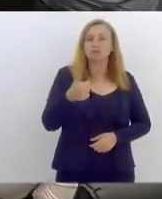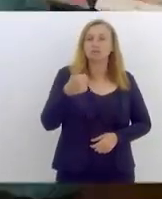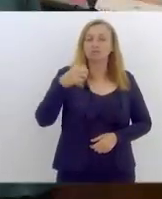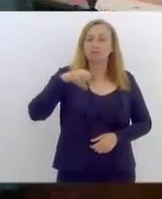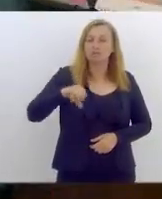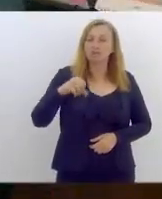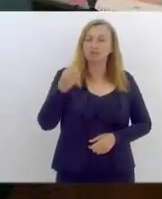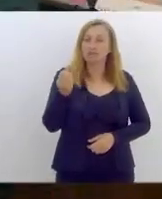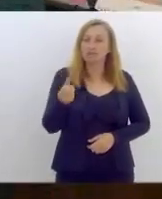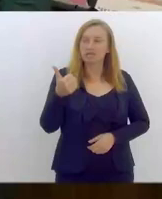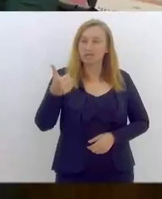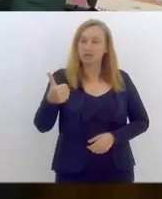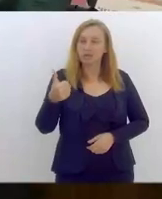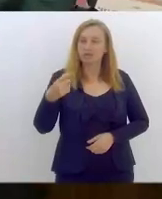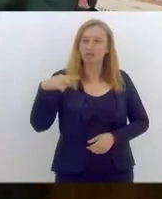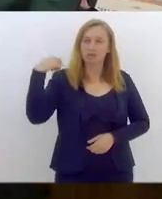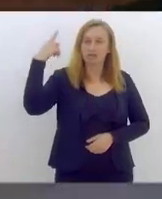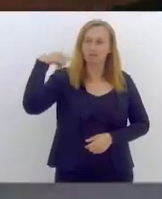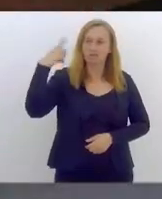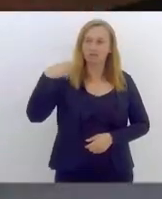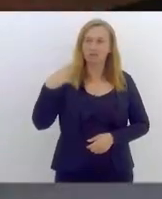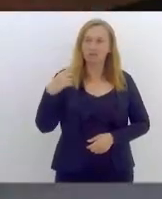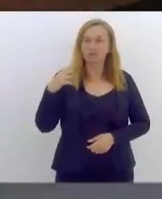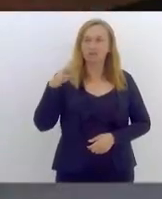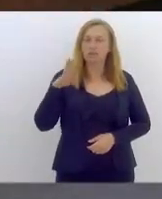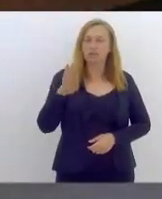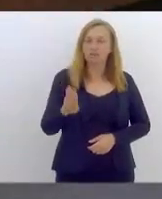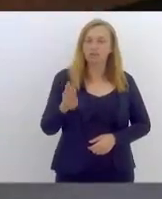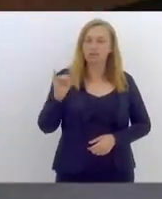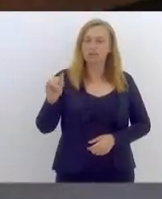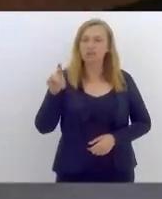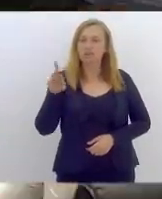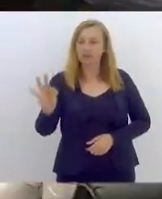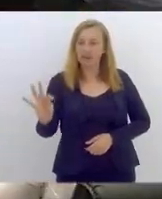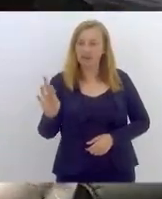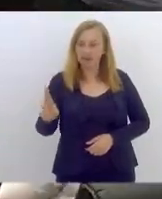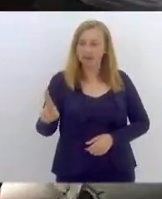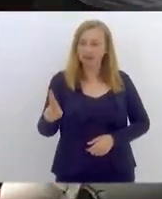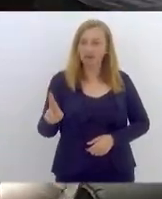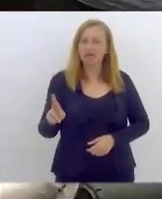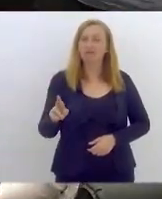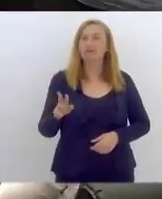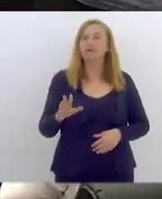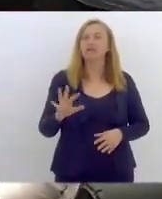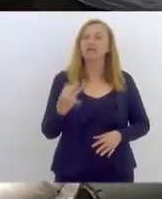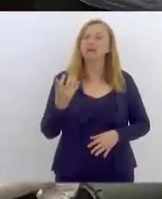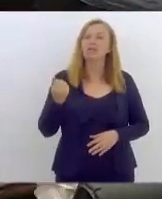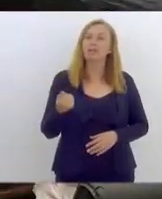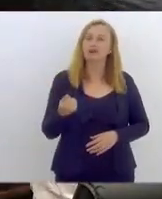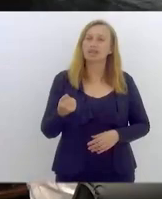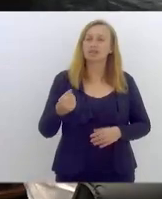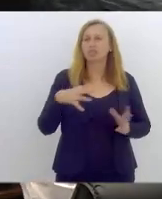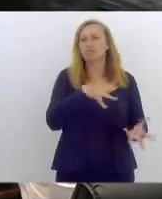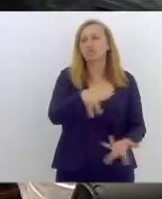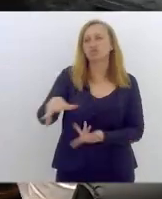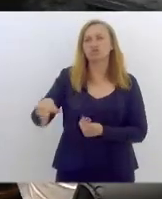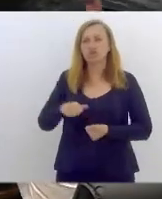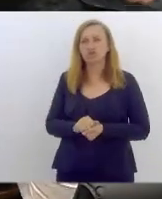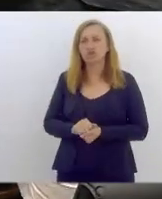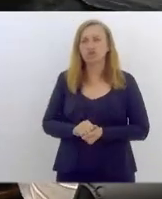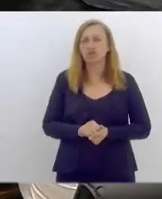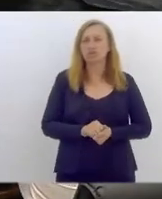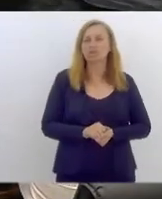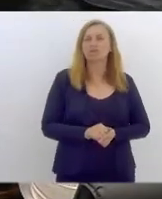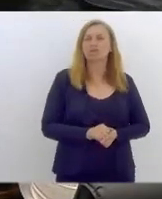pelo advogado britânico Peter Benenson, que lançou uma campanha mundial, apelo para a anistia,